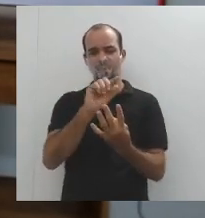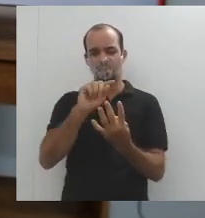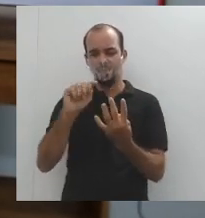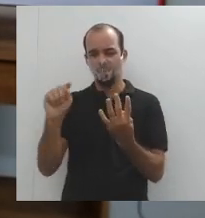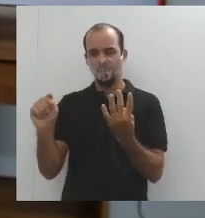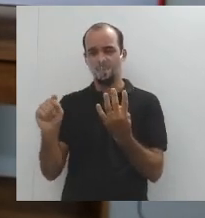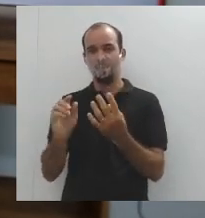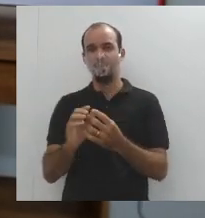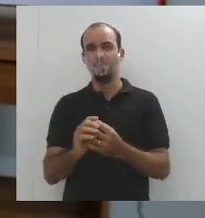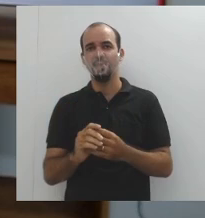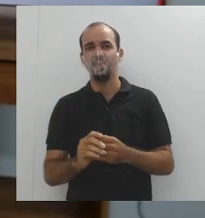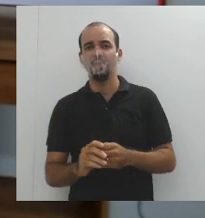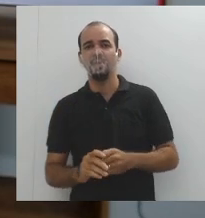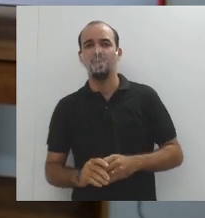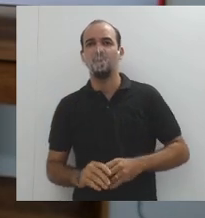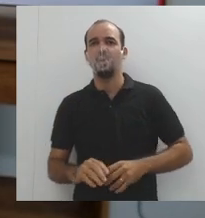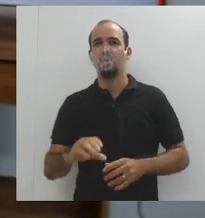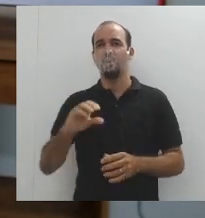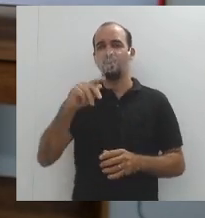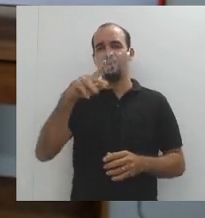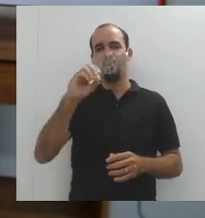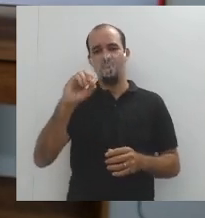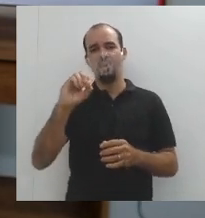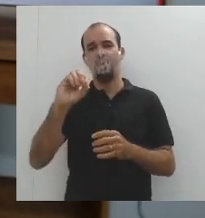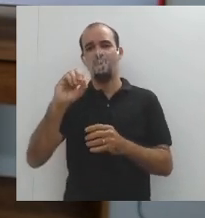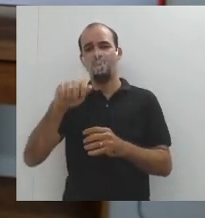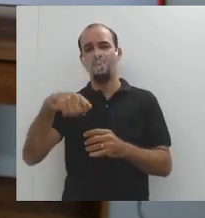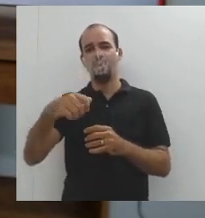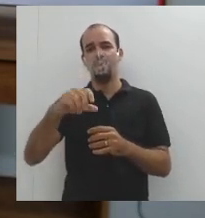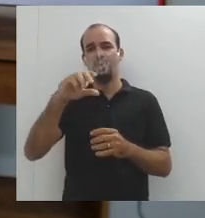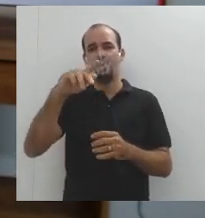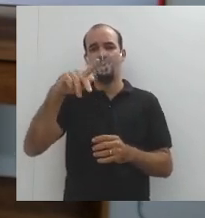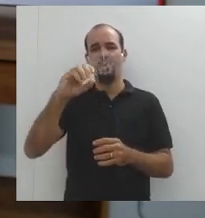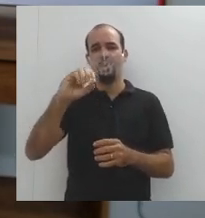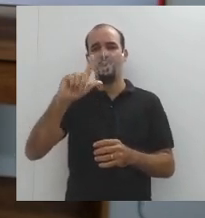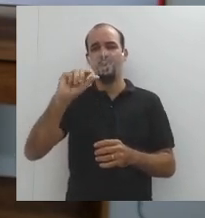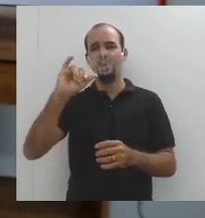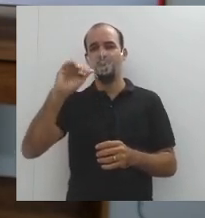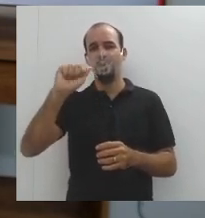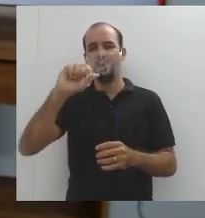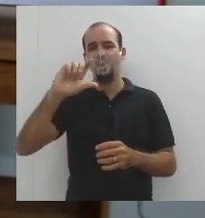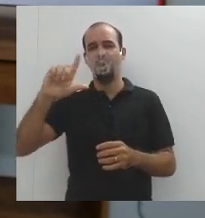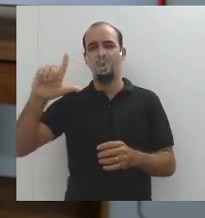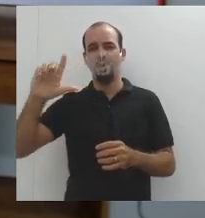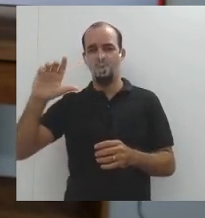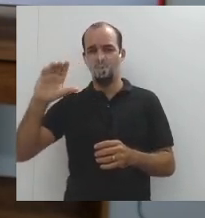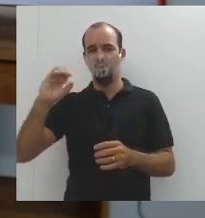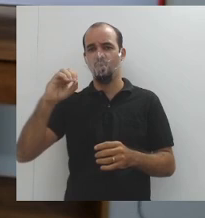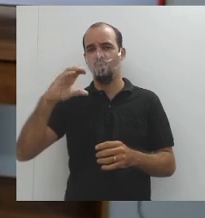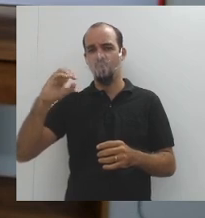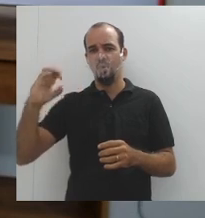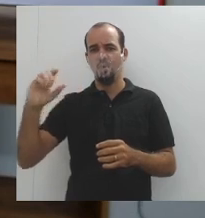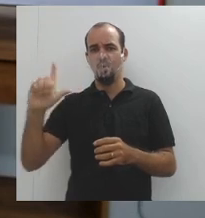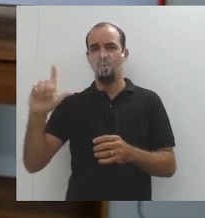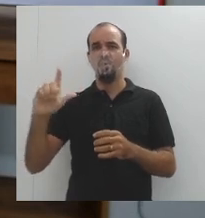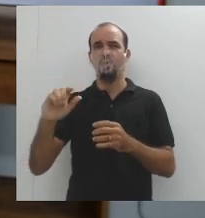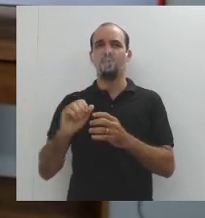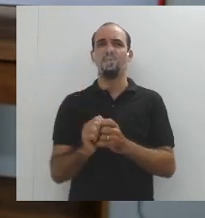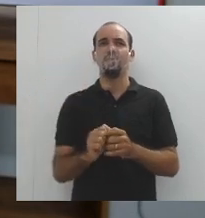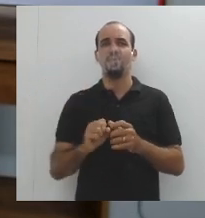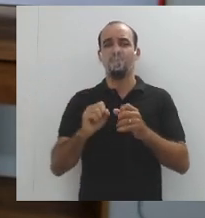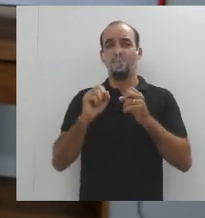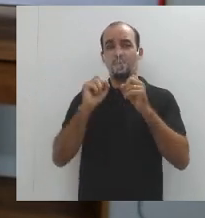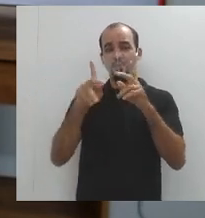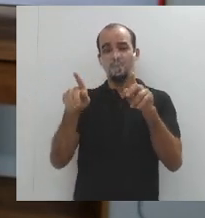aqui, gente, temos um grupamento cetona, ó, C dupla O, e aqui eu tenho